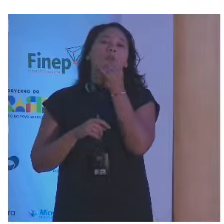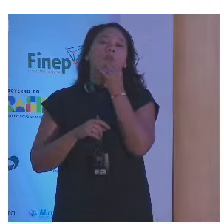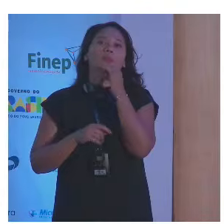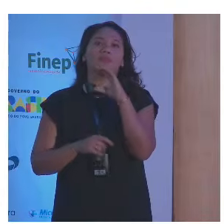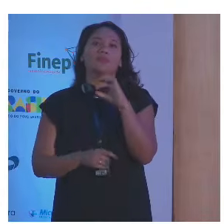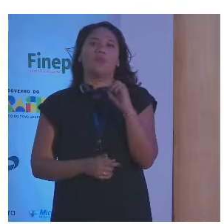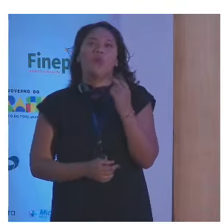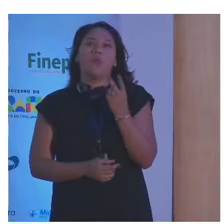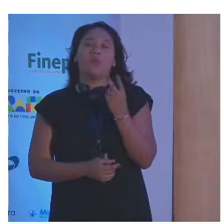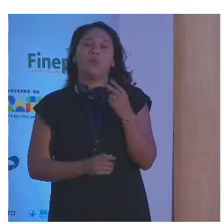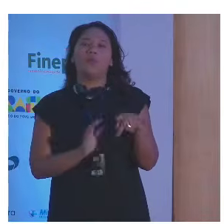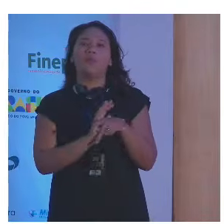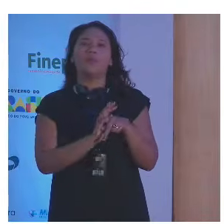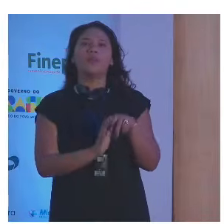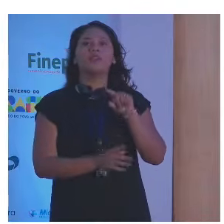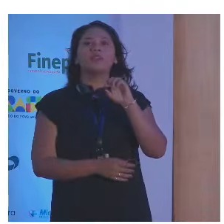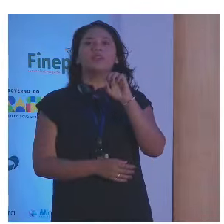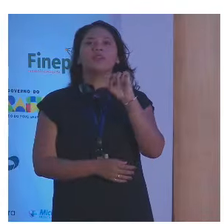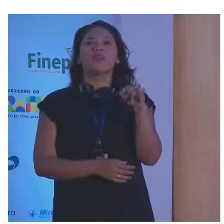carbono orgânico de